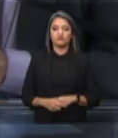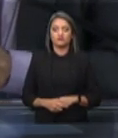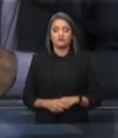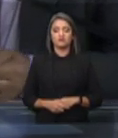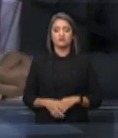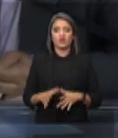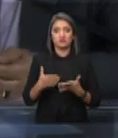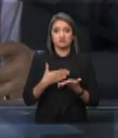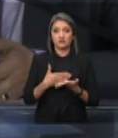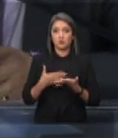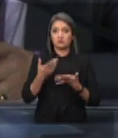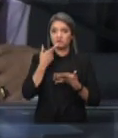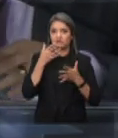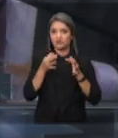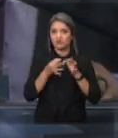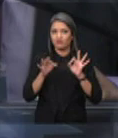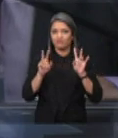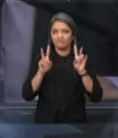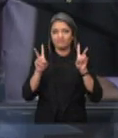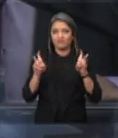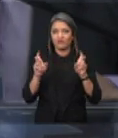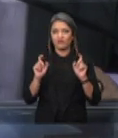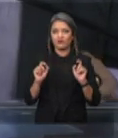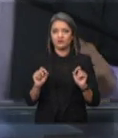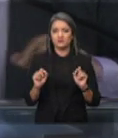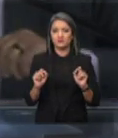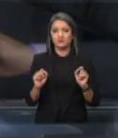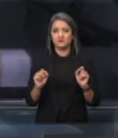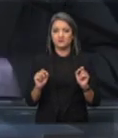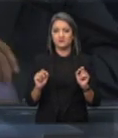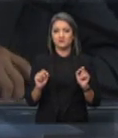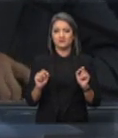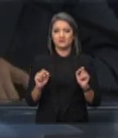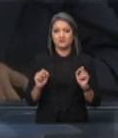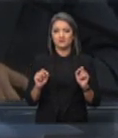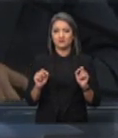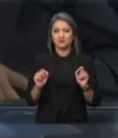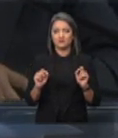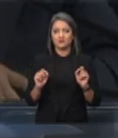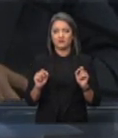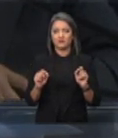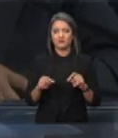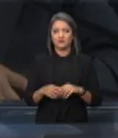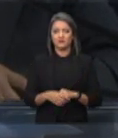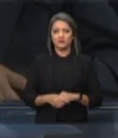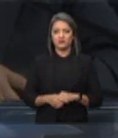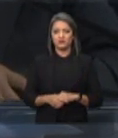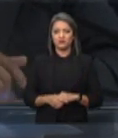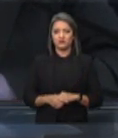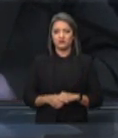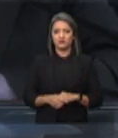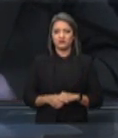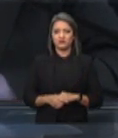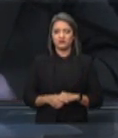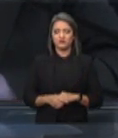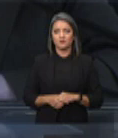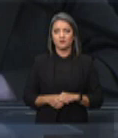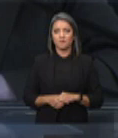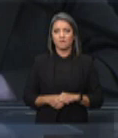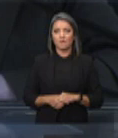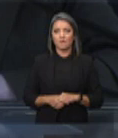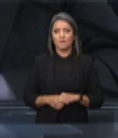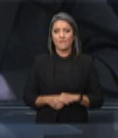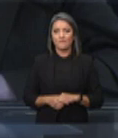que não nos traz tanto tanto sentido mas dizer que quando